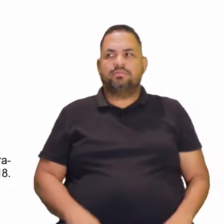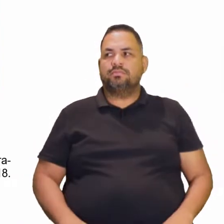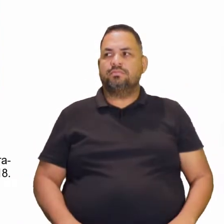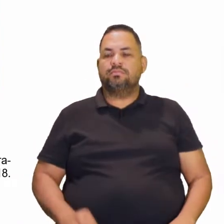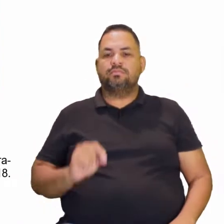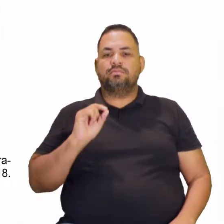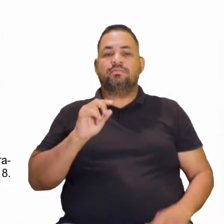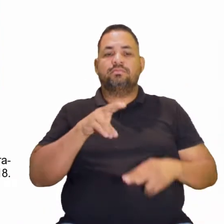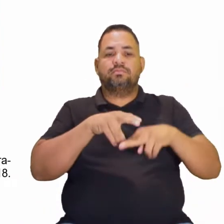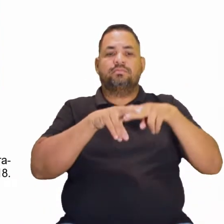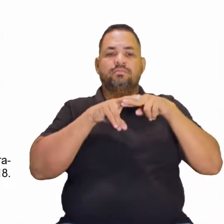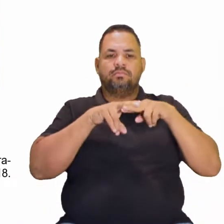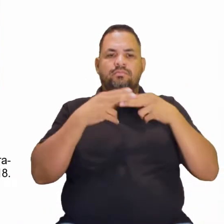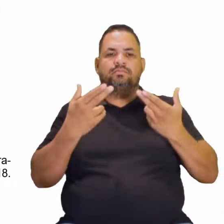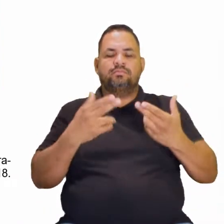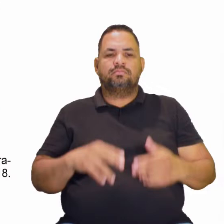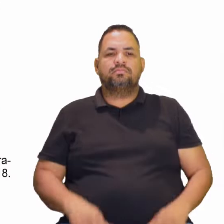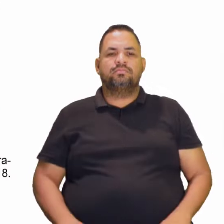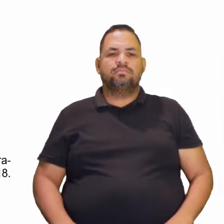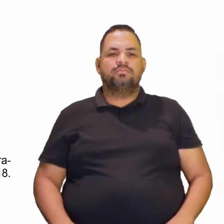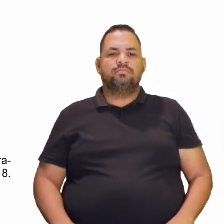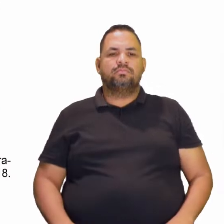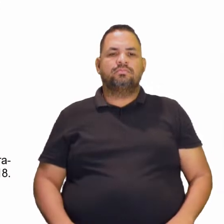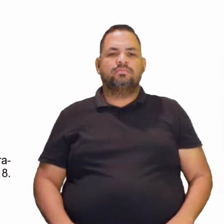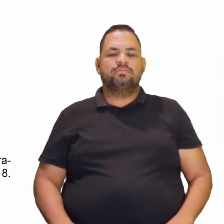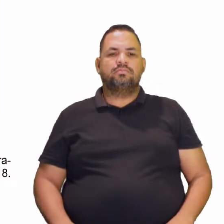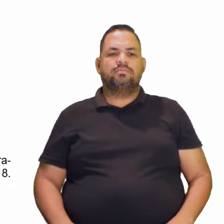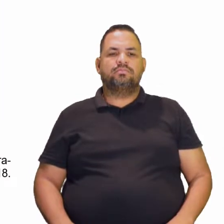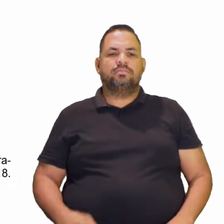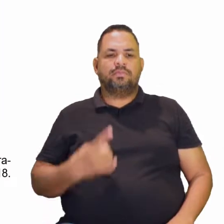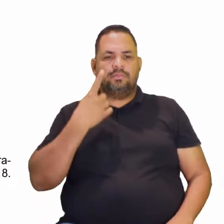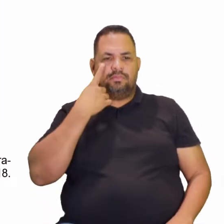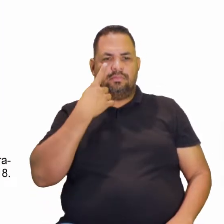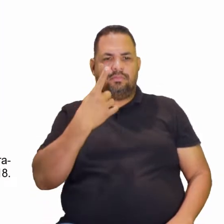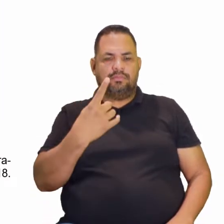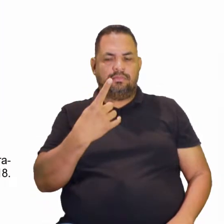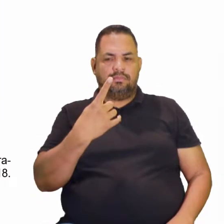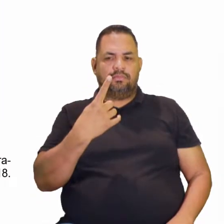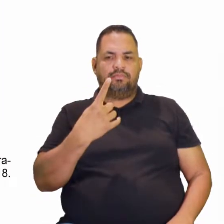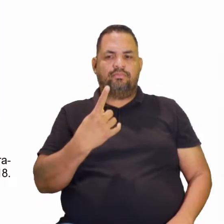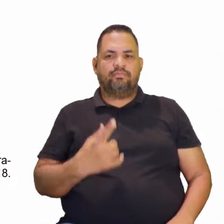Então, por isso que ele deita o olhar sobre a